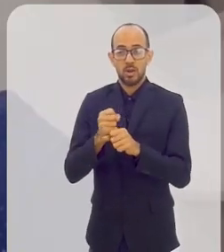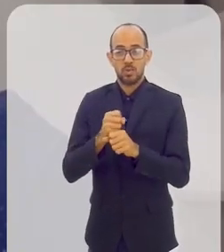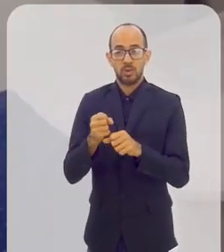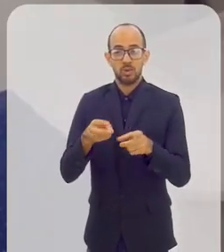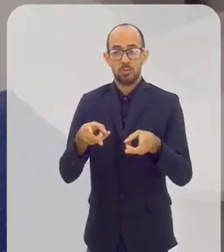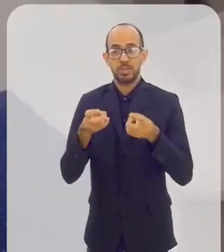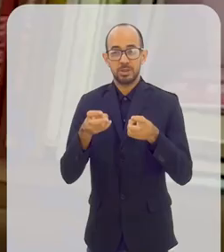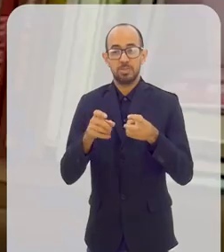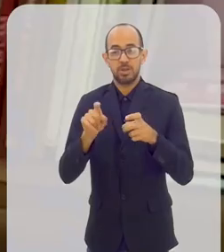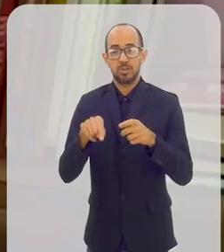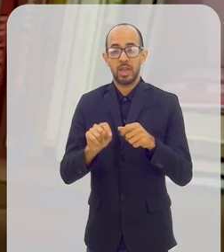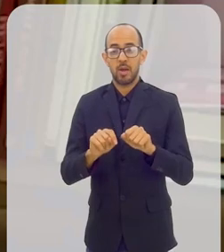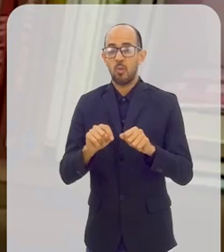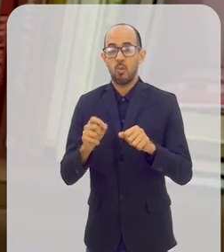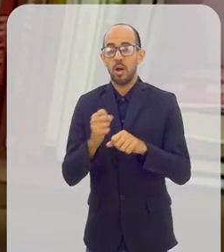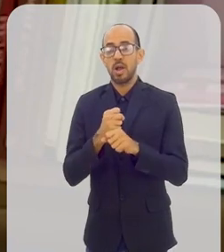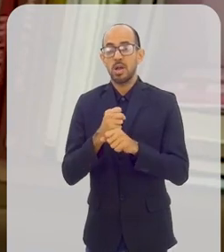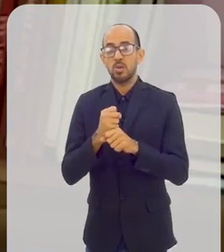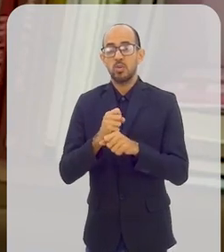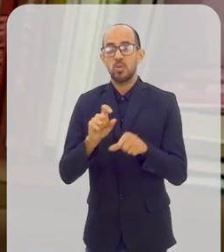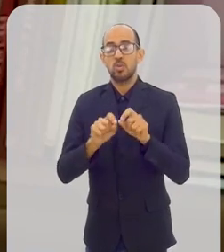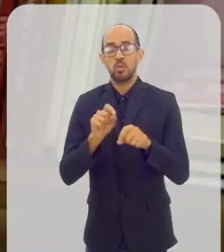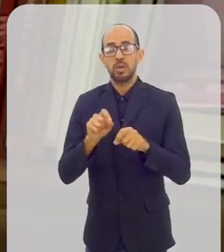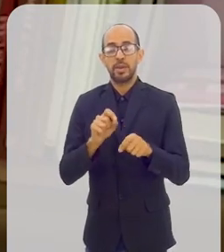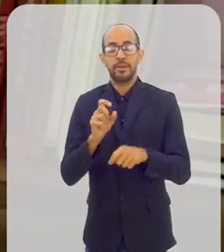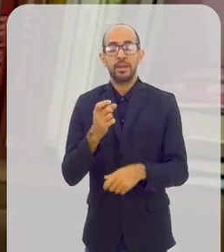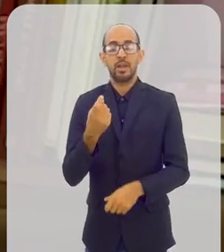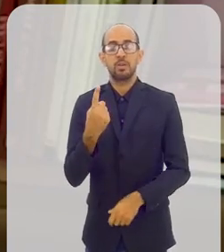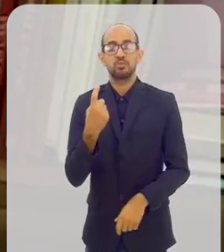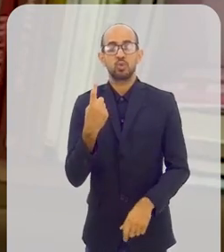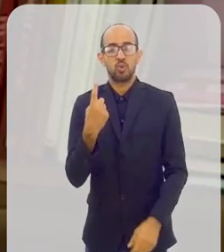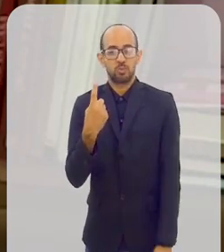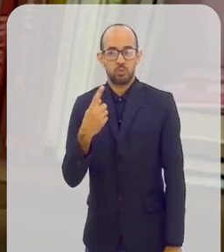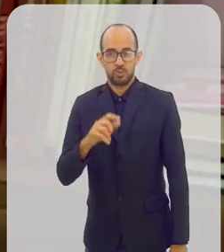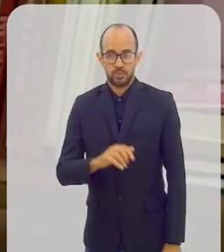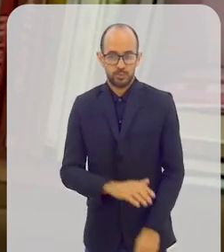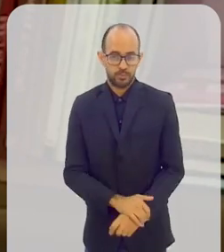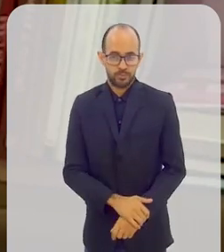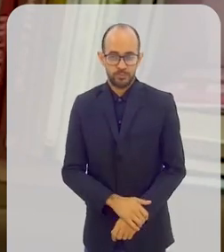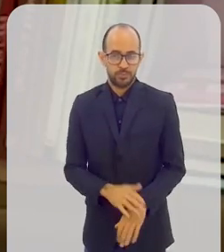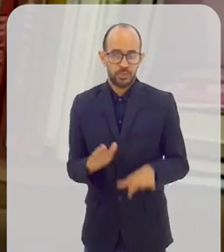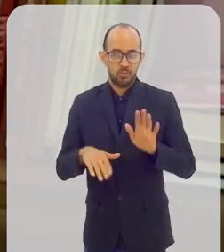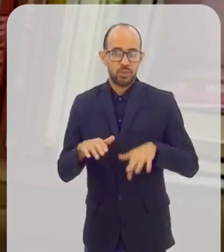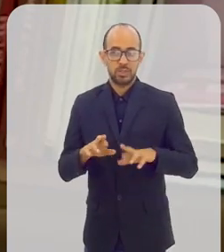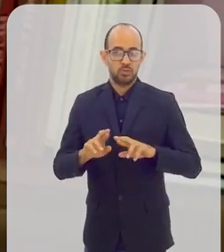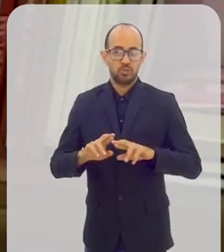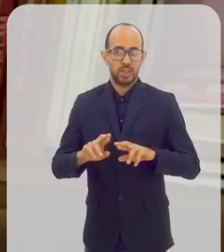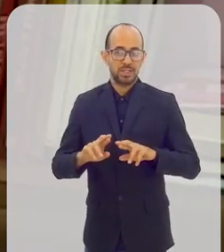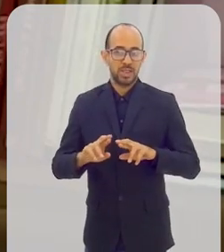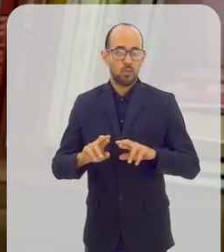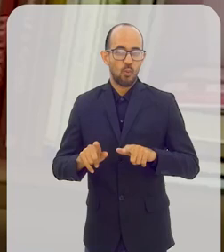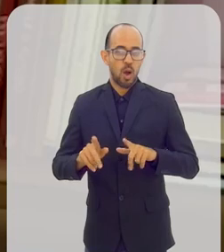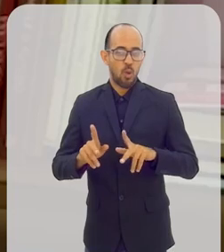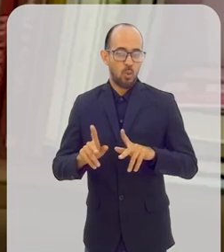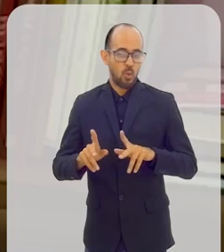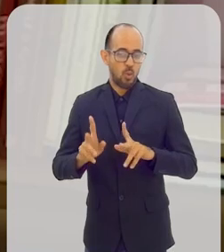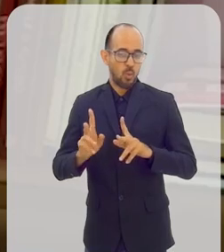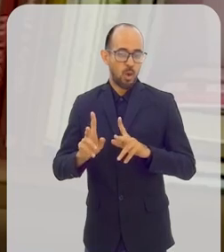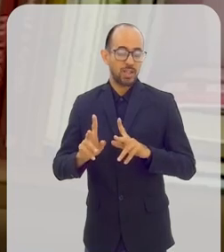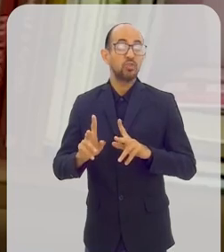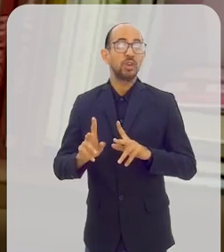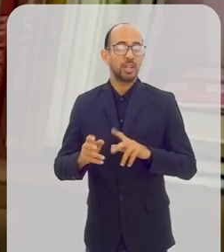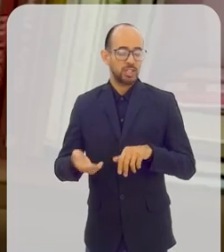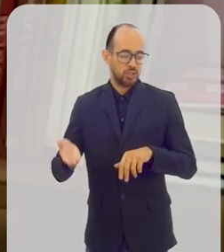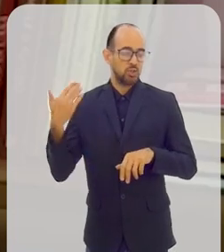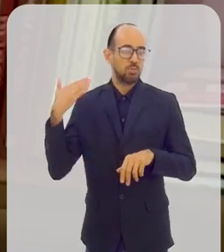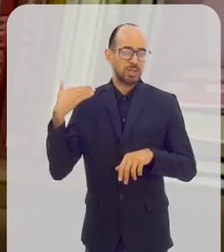estou vendo que é muito mais autônomo os processos. Talvez não seja tão grande como foi nas outras vezes,